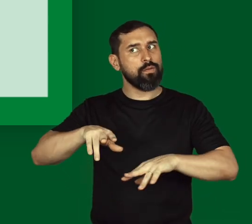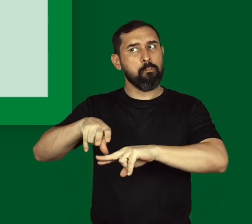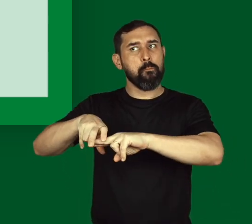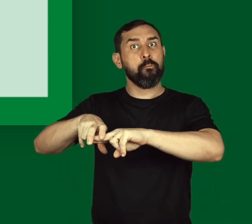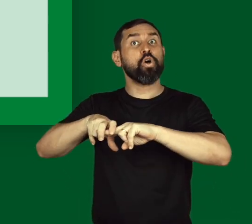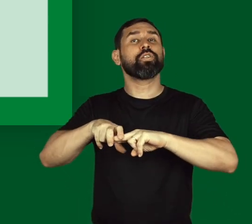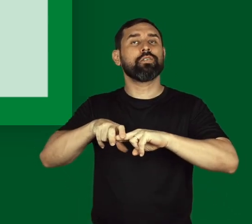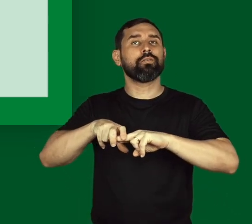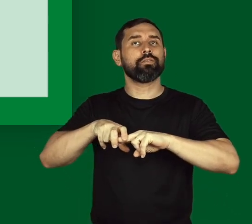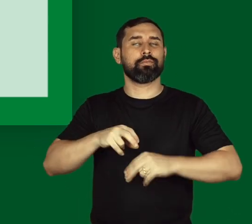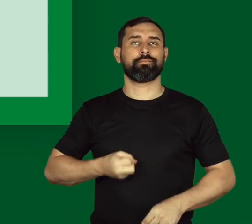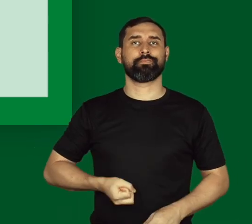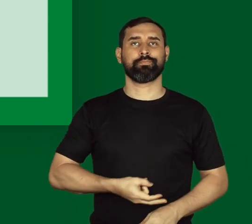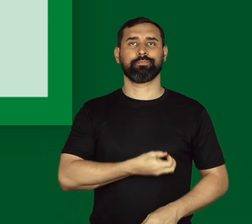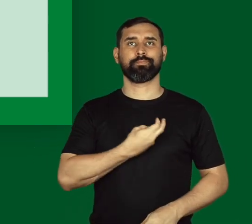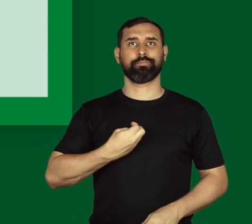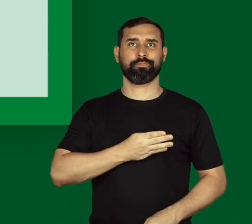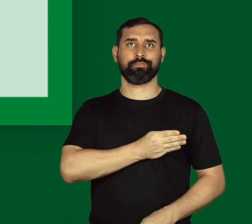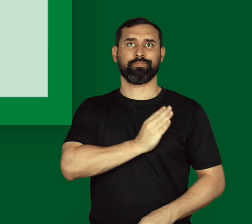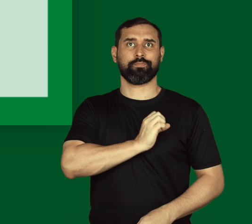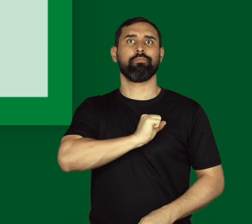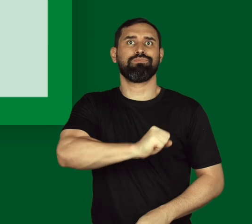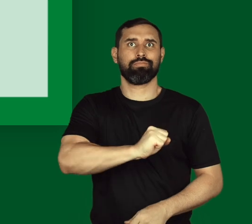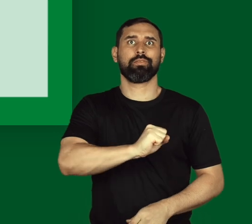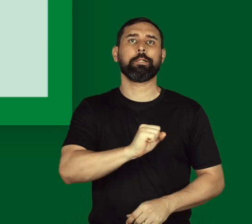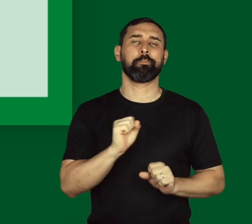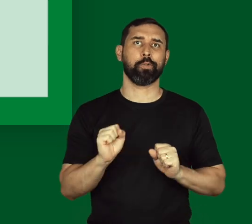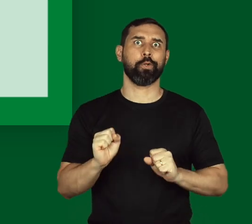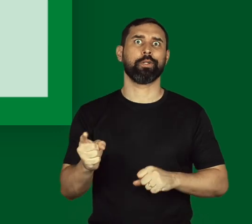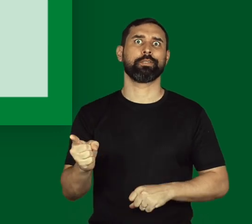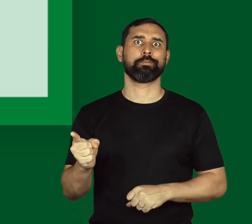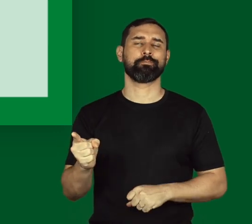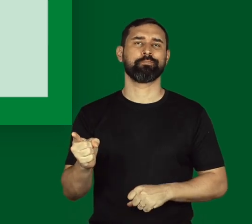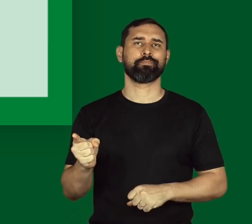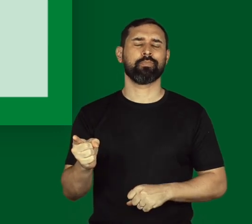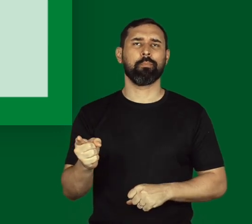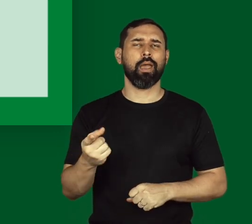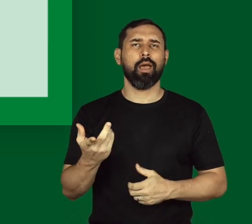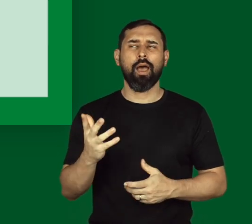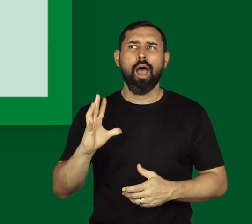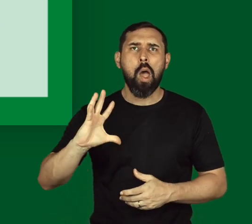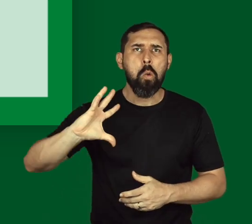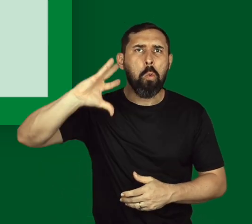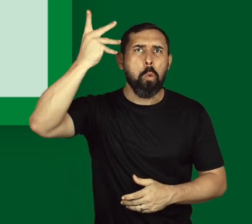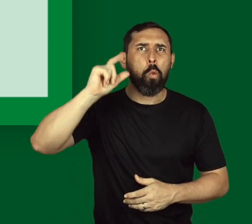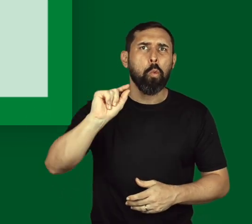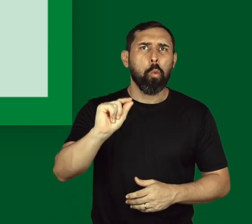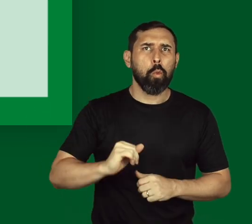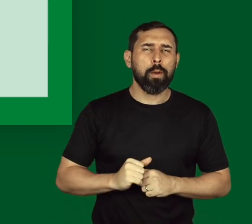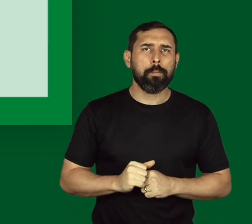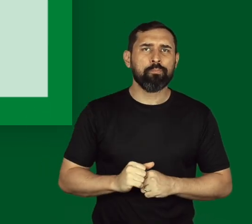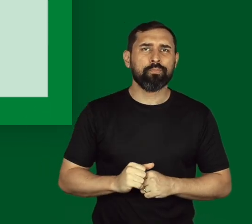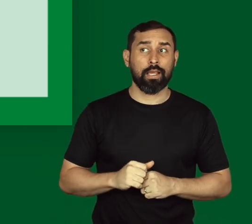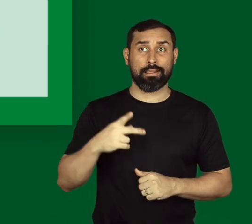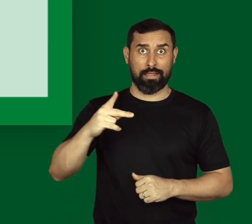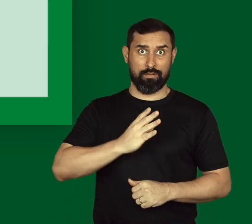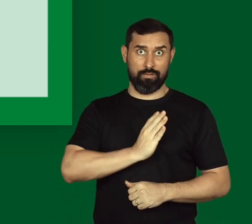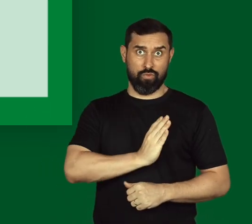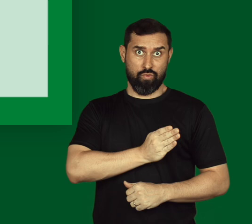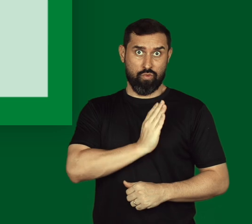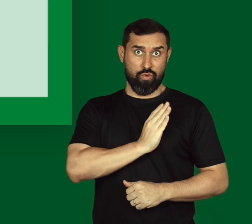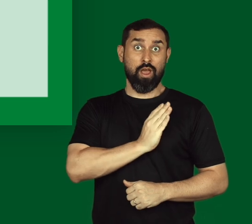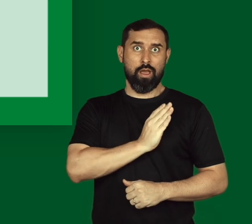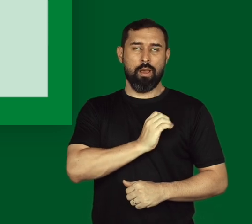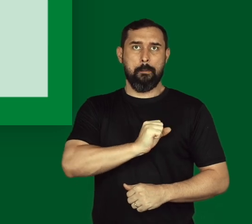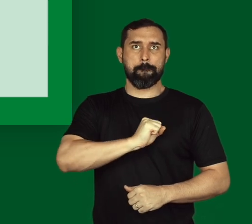estar diante do choque cardiogênico. Então, o que acontece no choque cardiogênico do ponto de vista de função cardíaca? Você tem